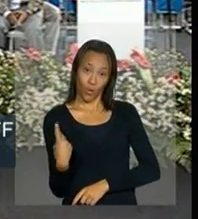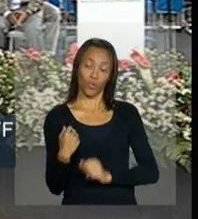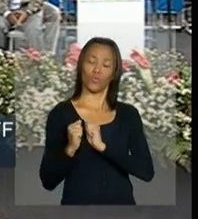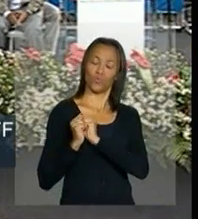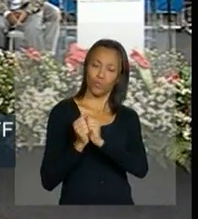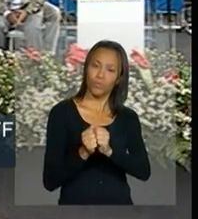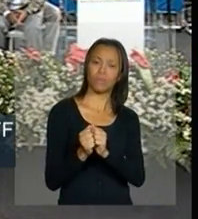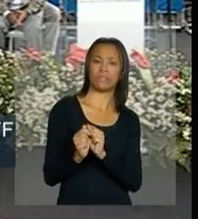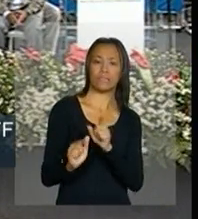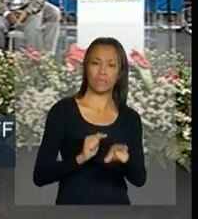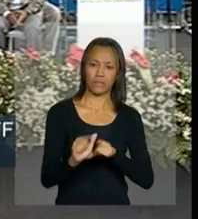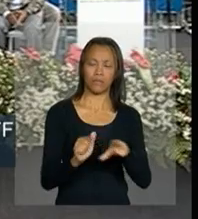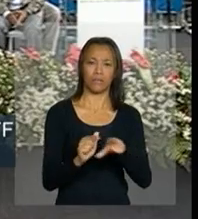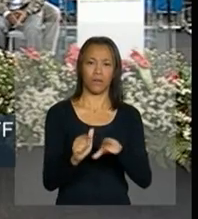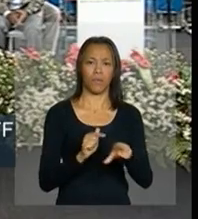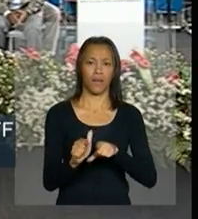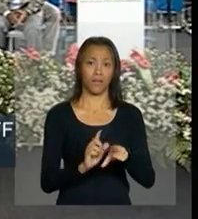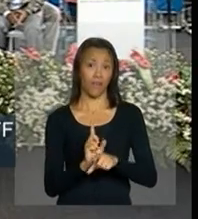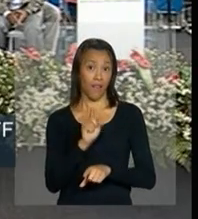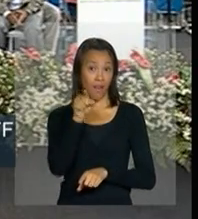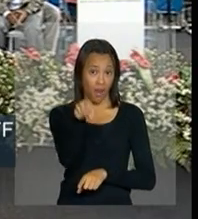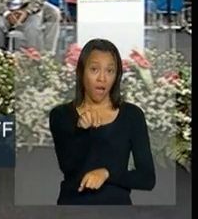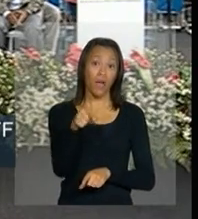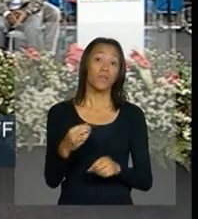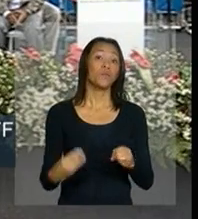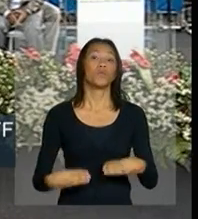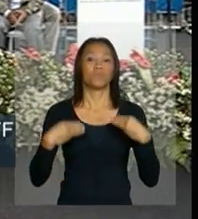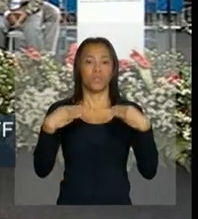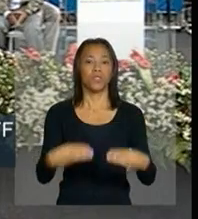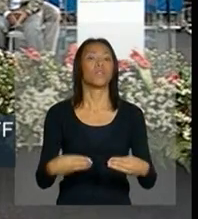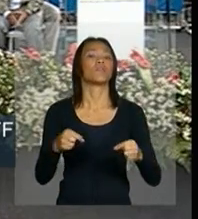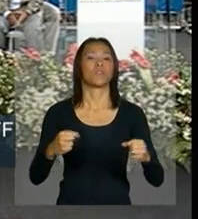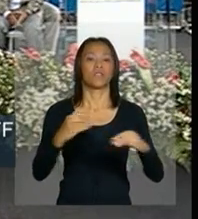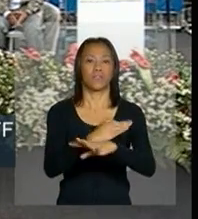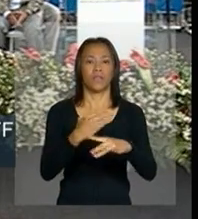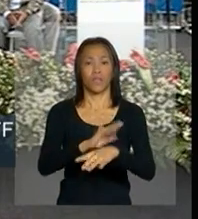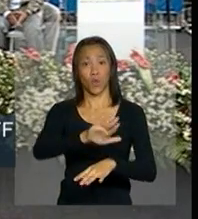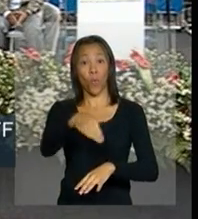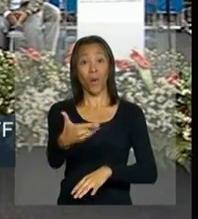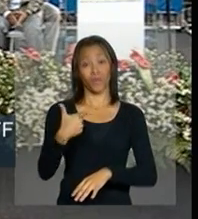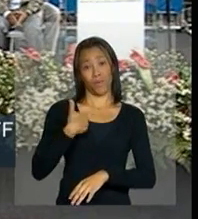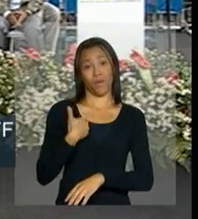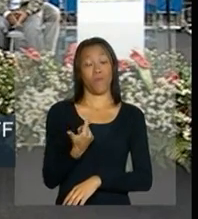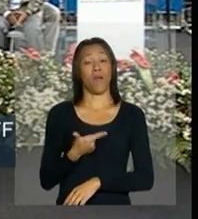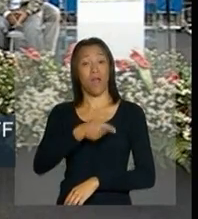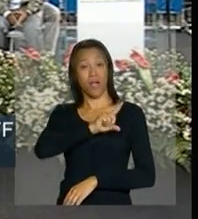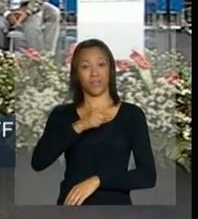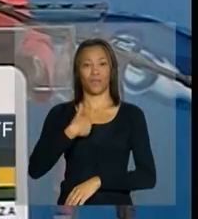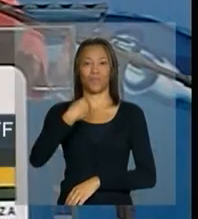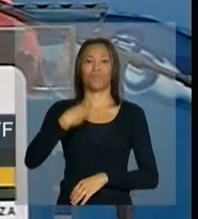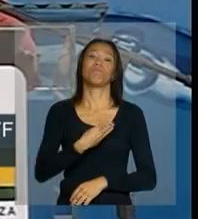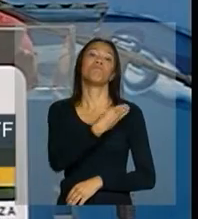Lá no Ministério das Cidades, quando eu era ministra do Lula.